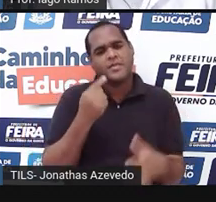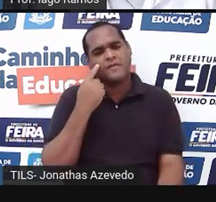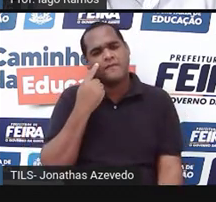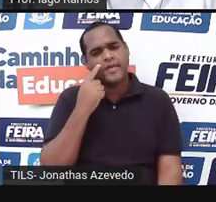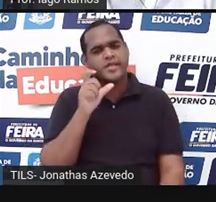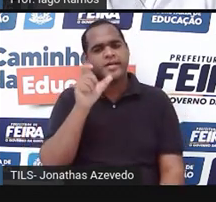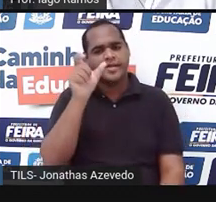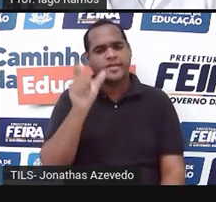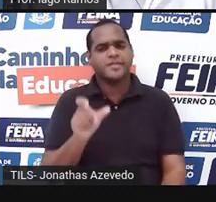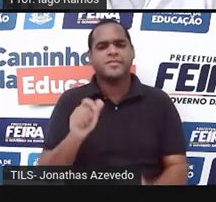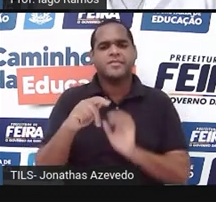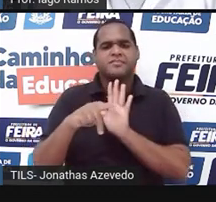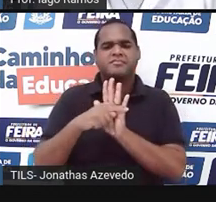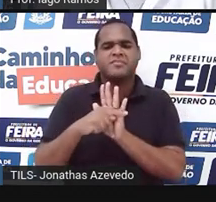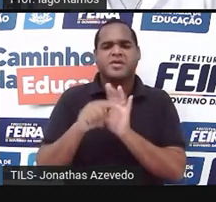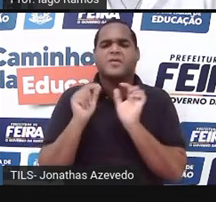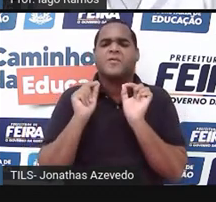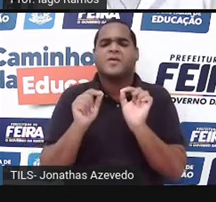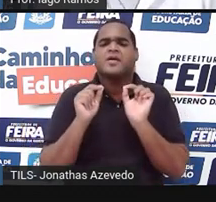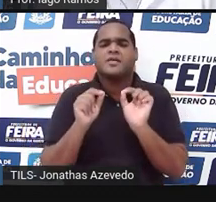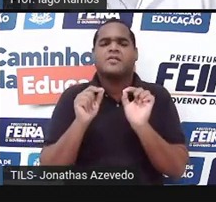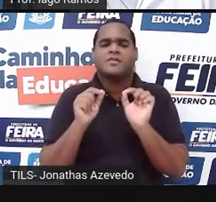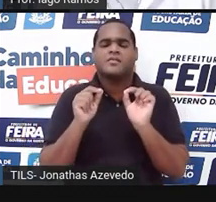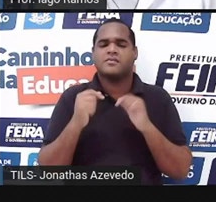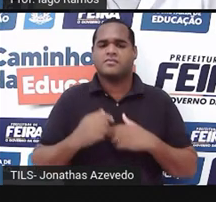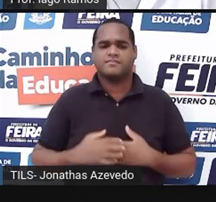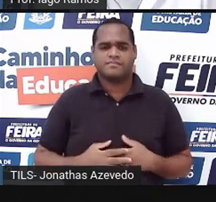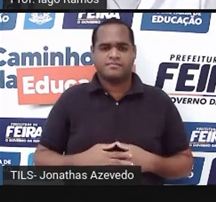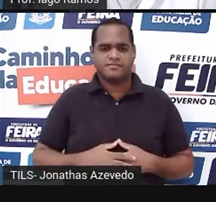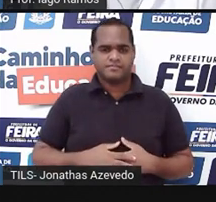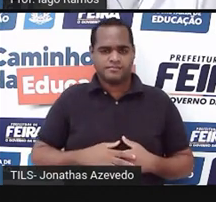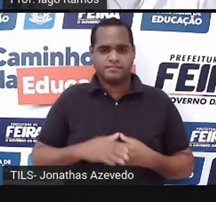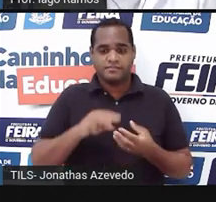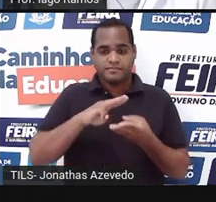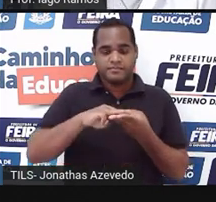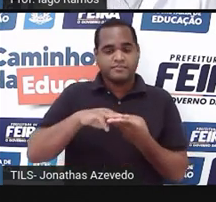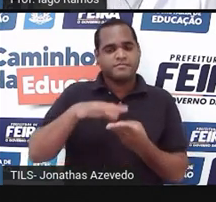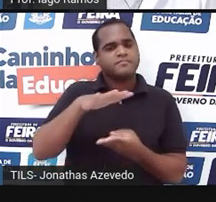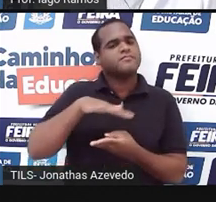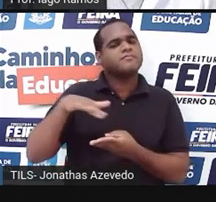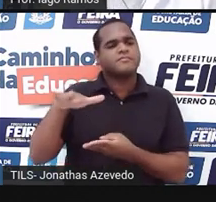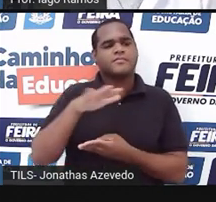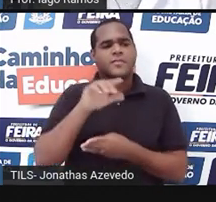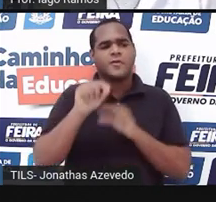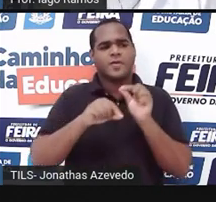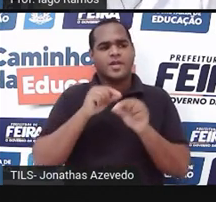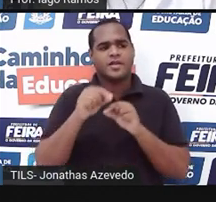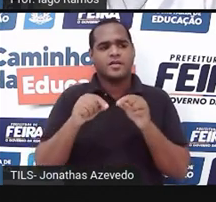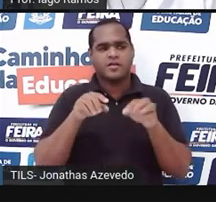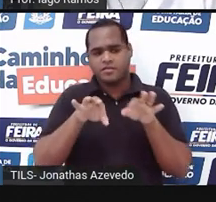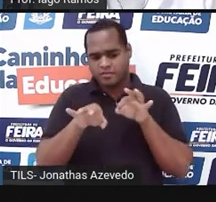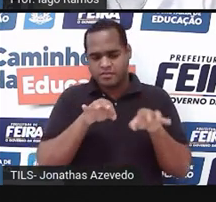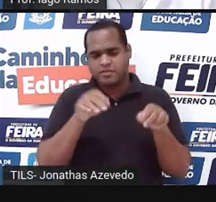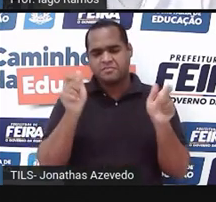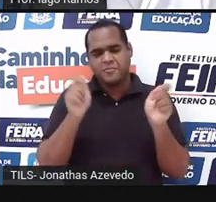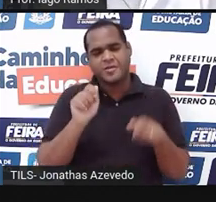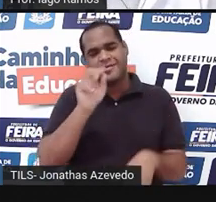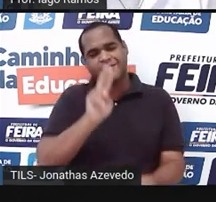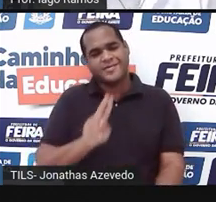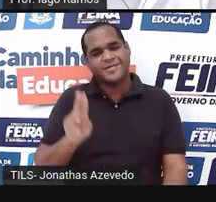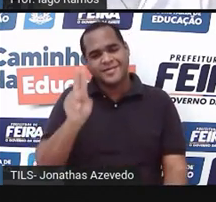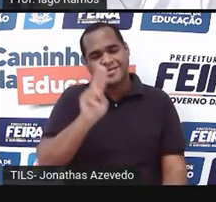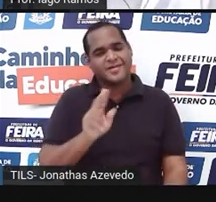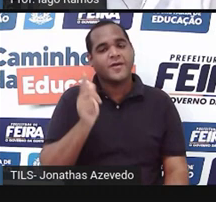propriedade propriedade para o sol começa da Matemática propriedade geralmente é um recurso que a gente usa